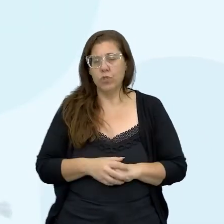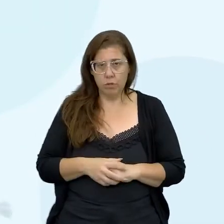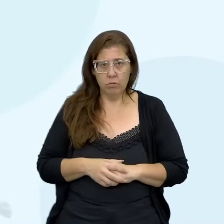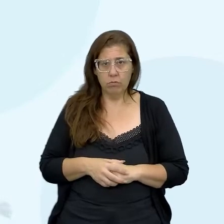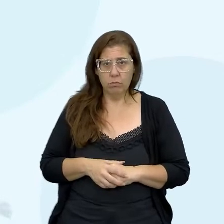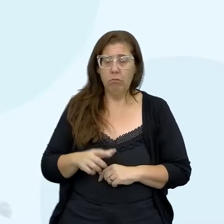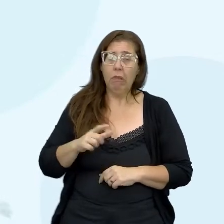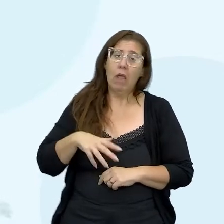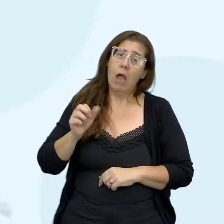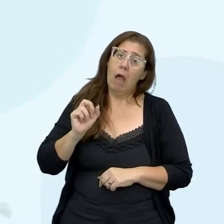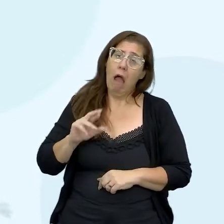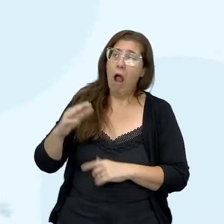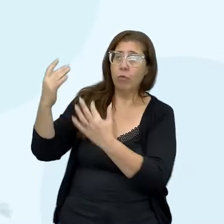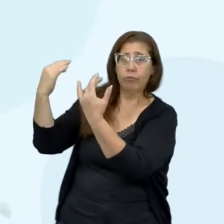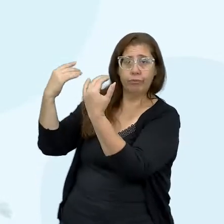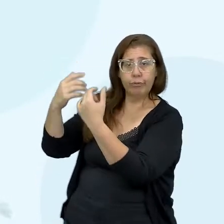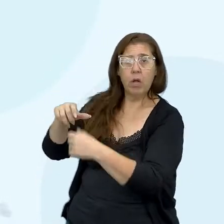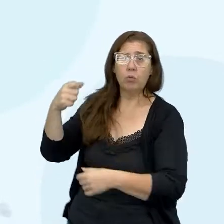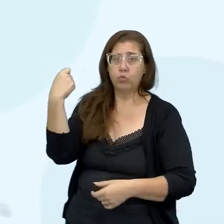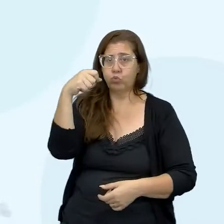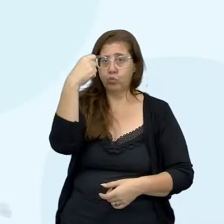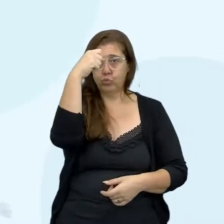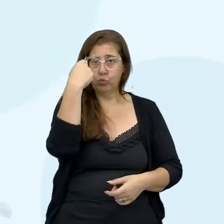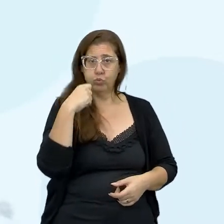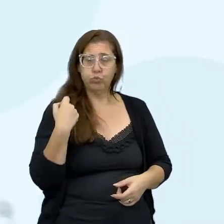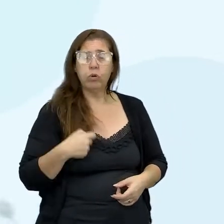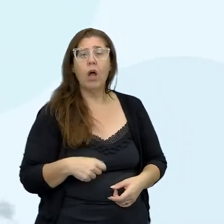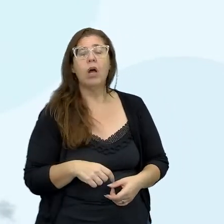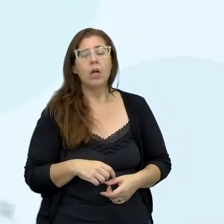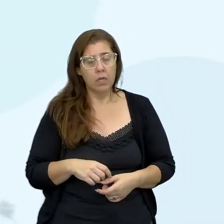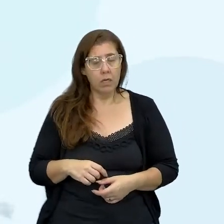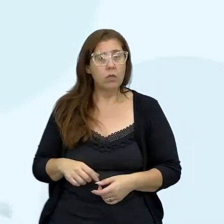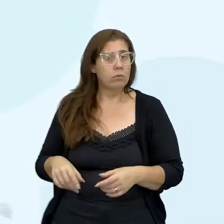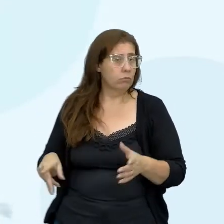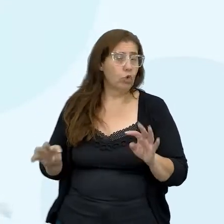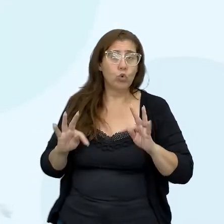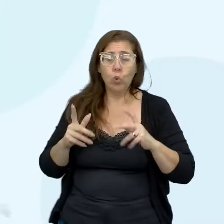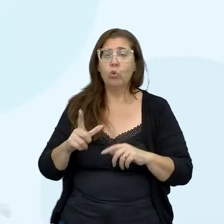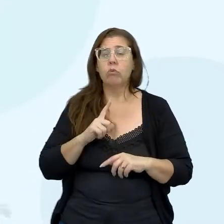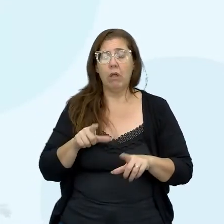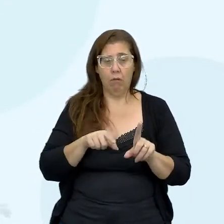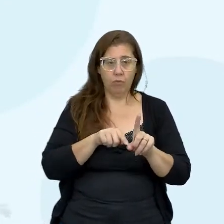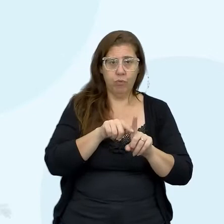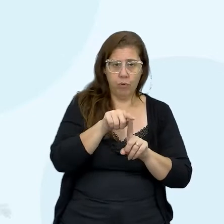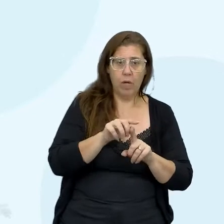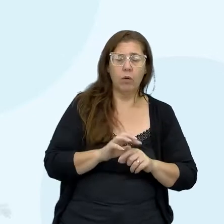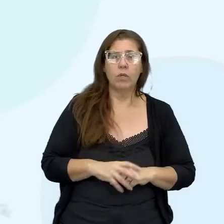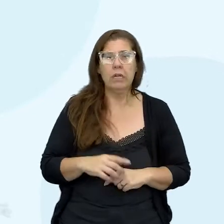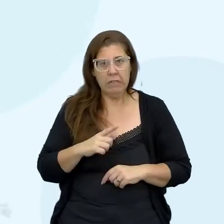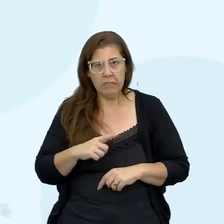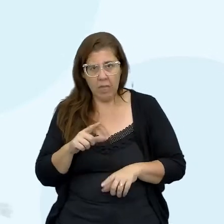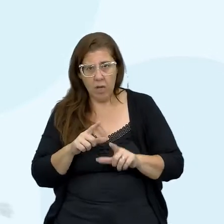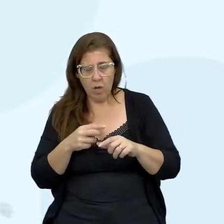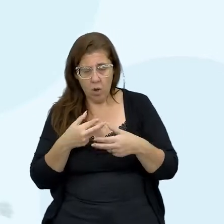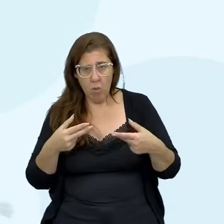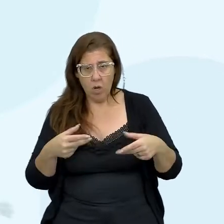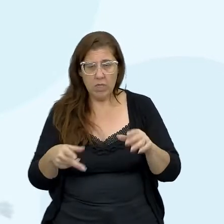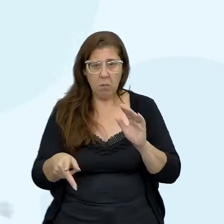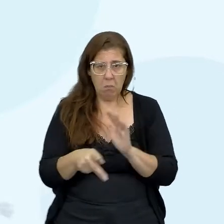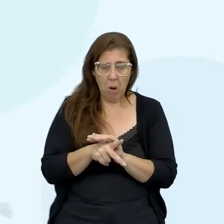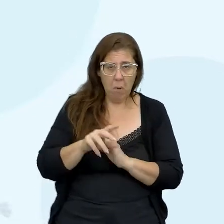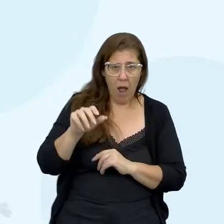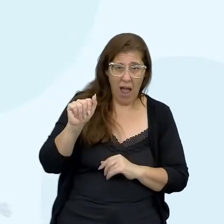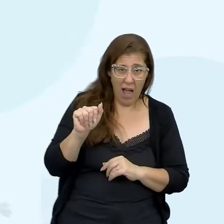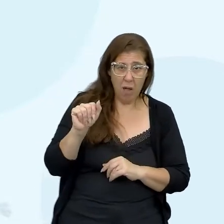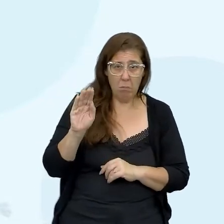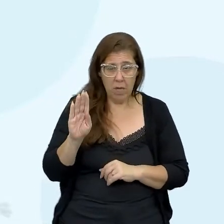ar-condicionado, secador, todos esses. Esses realmente que tem essa parte do calor, da resistência, é interessante. E o A, tem alguma coisa específica que ele encontra bastante